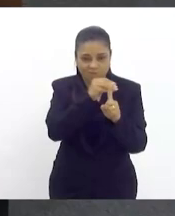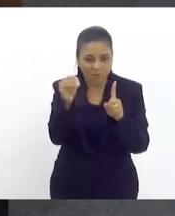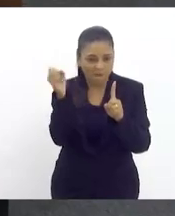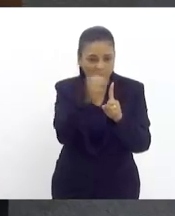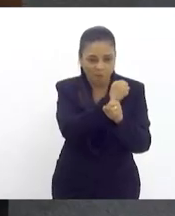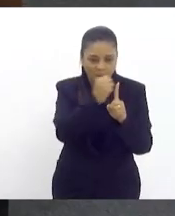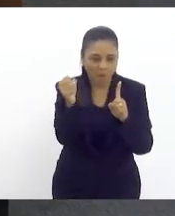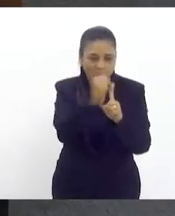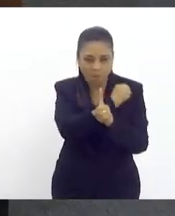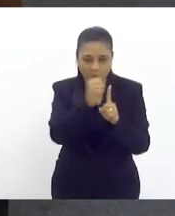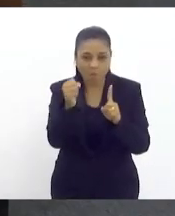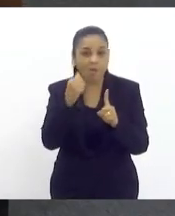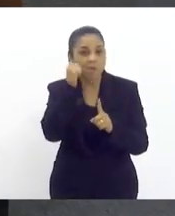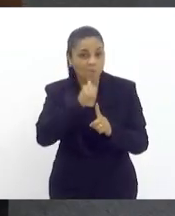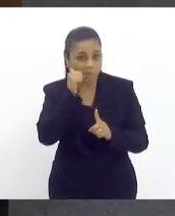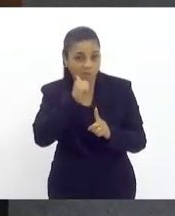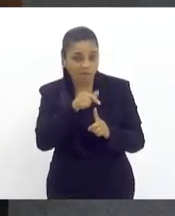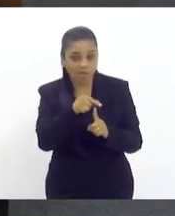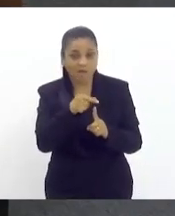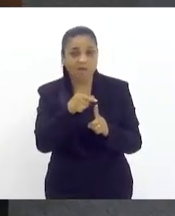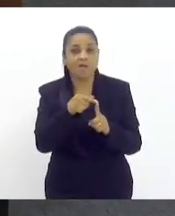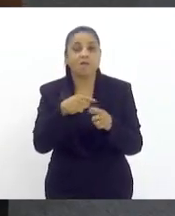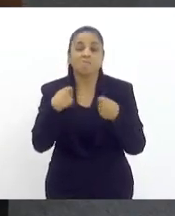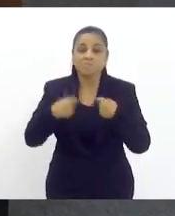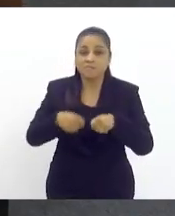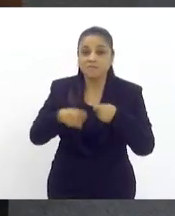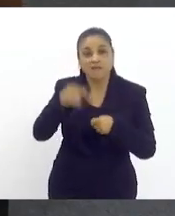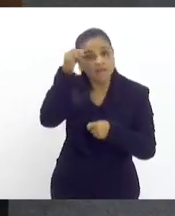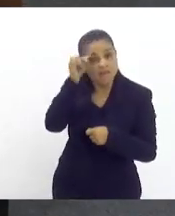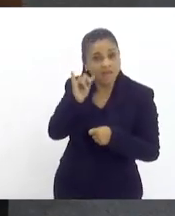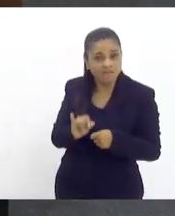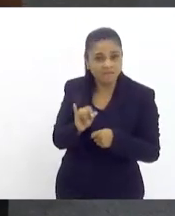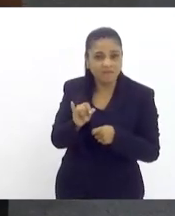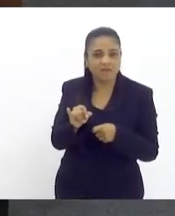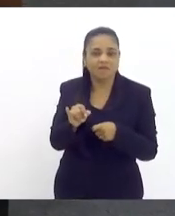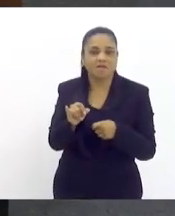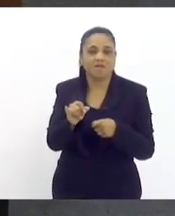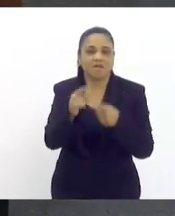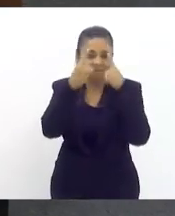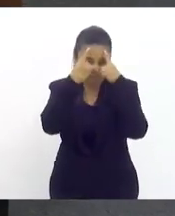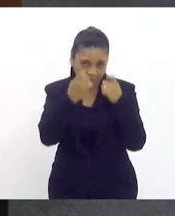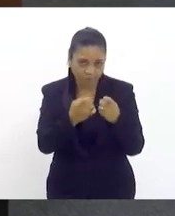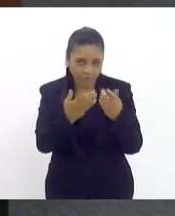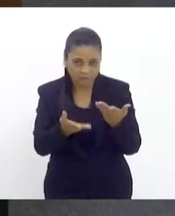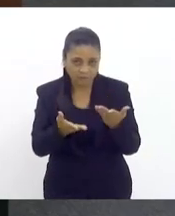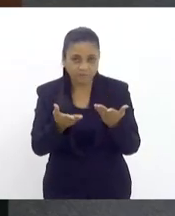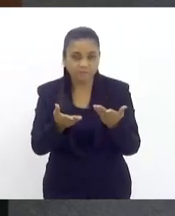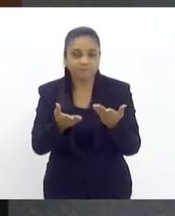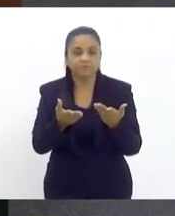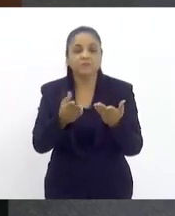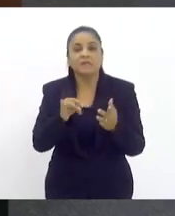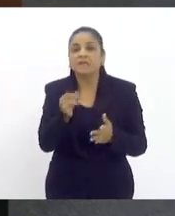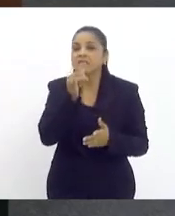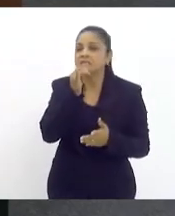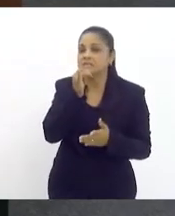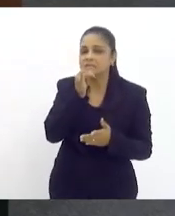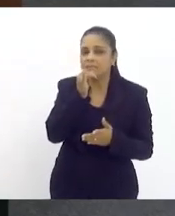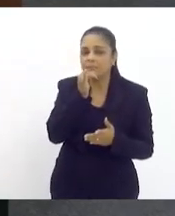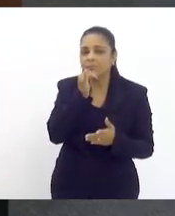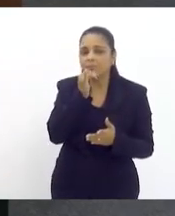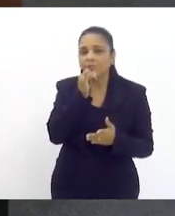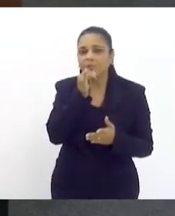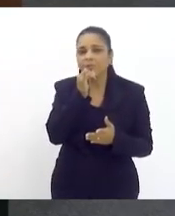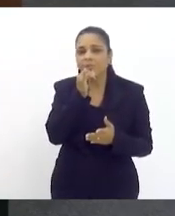a gente precisa é precaver numa situação de violência né a gente viu por exemplo que